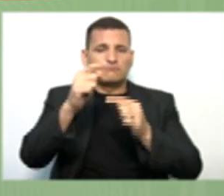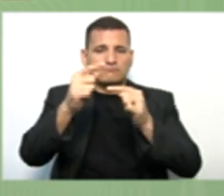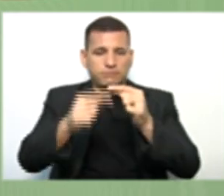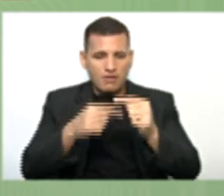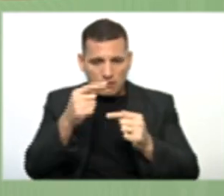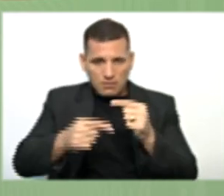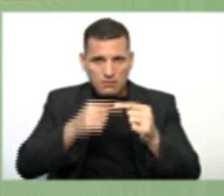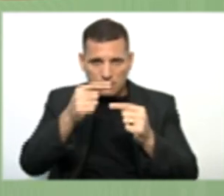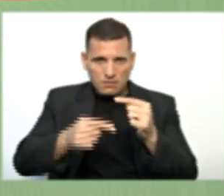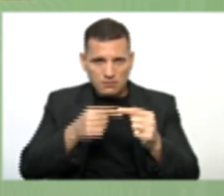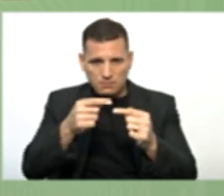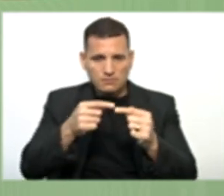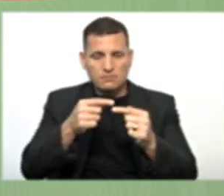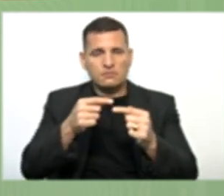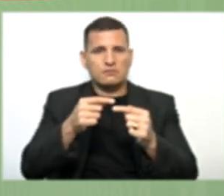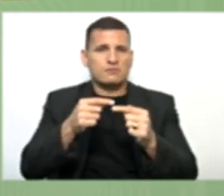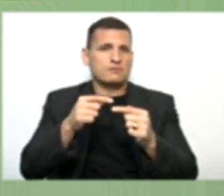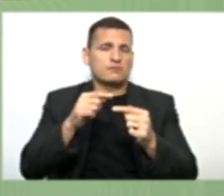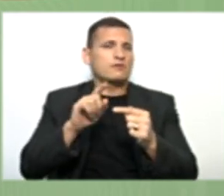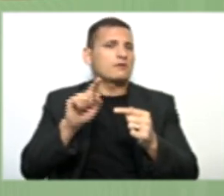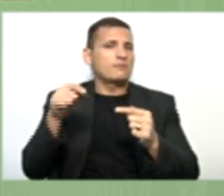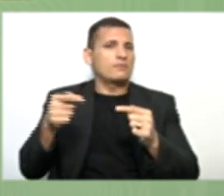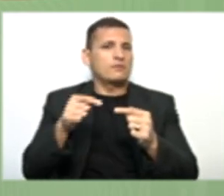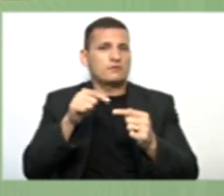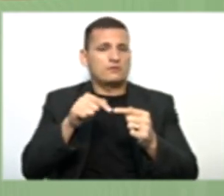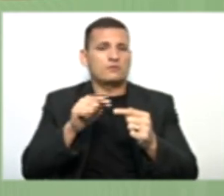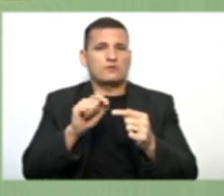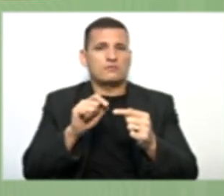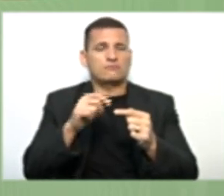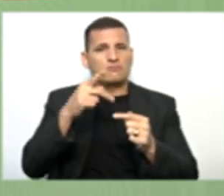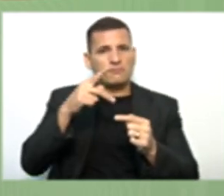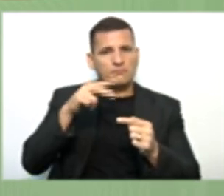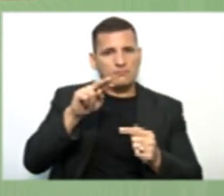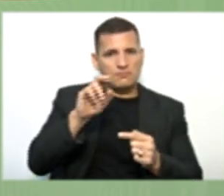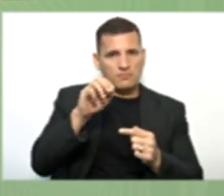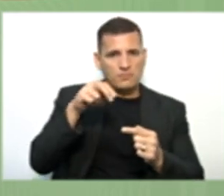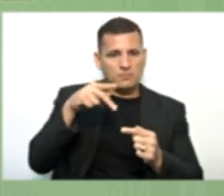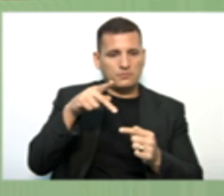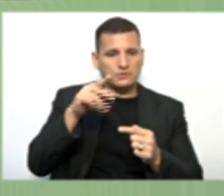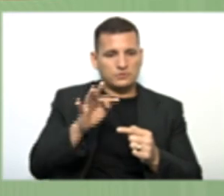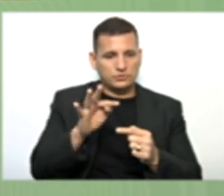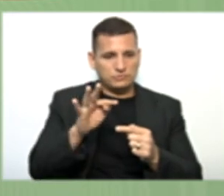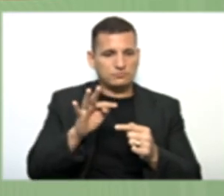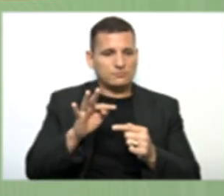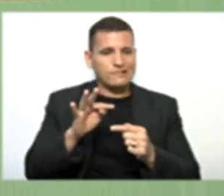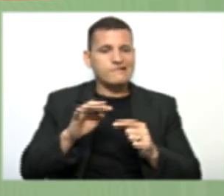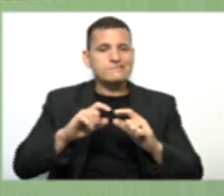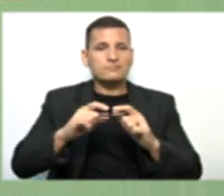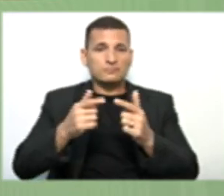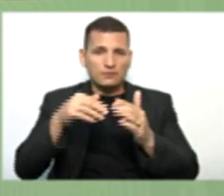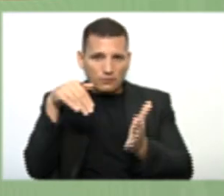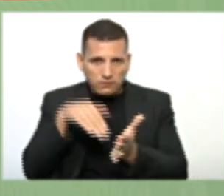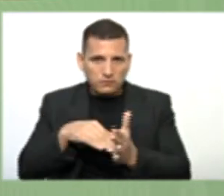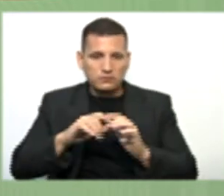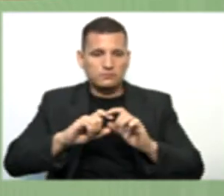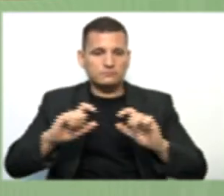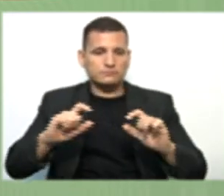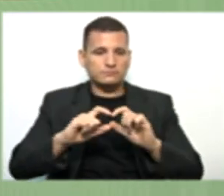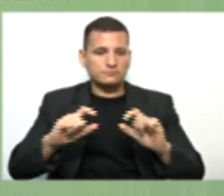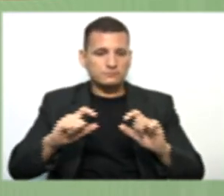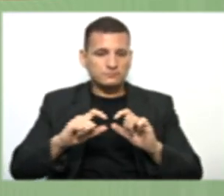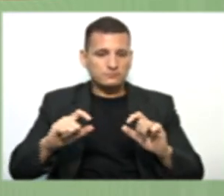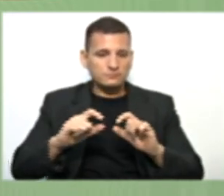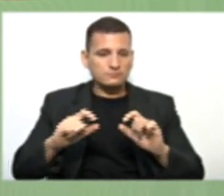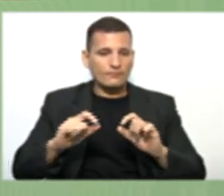Depois que ele cai no laço, aí o que vale é esse prompt aqui, tá bom? Beleza, pô, até porque eu coloquei aqui o kit, ó. Tá?